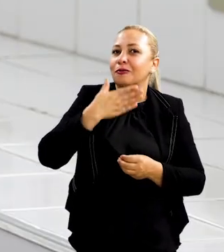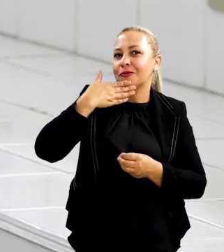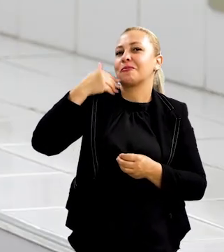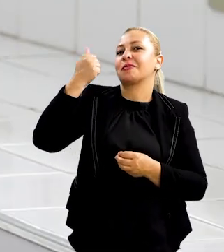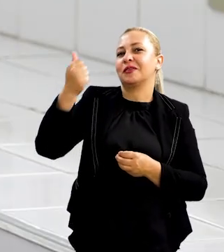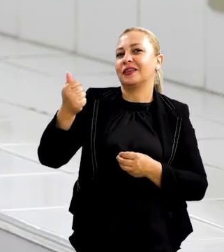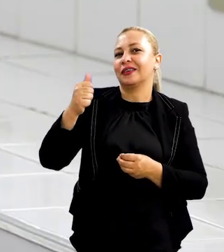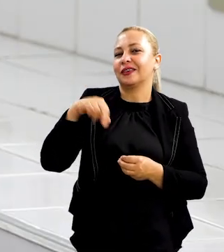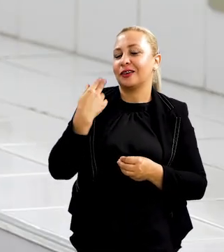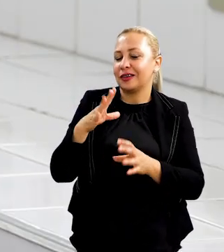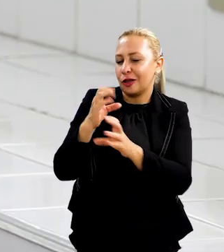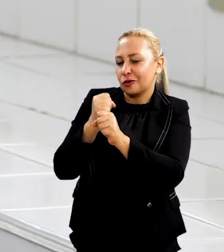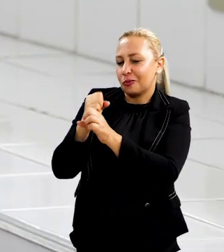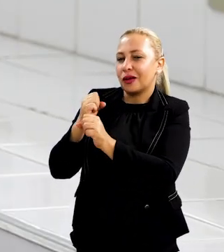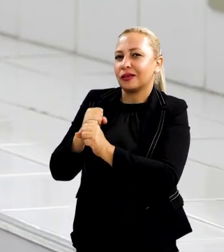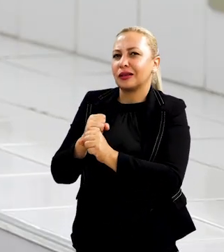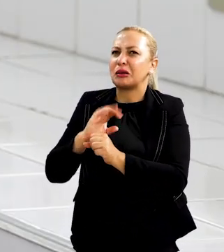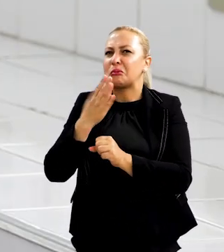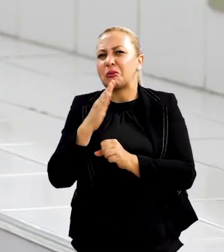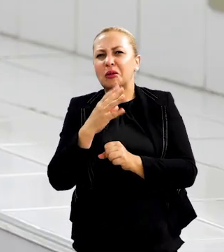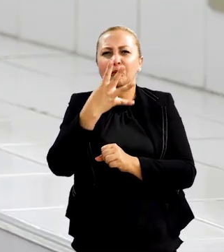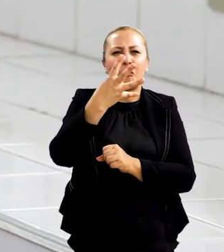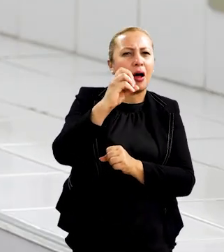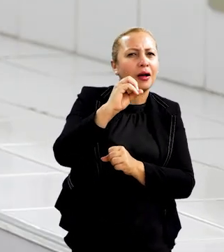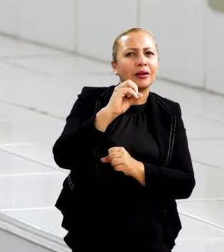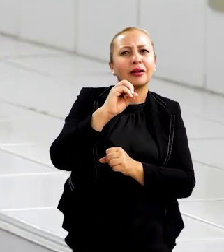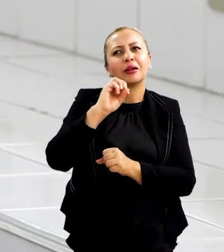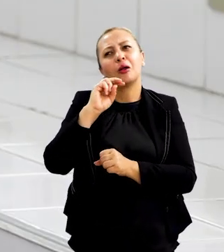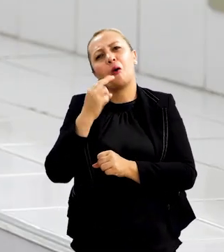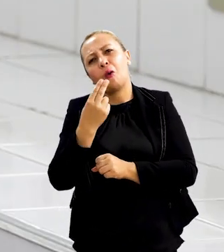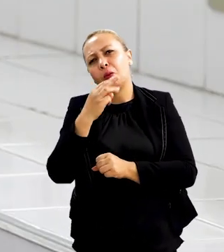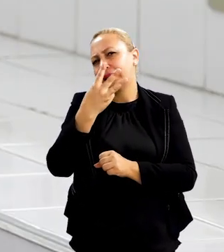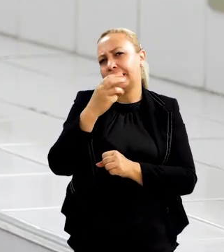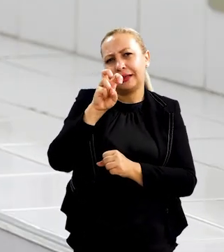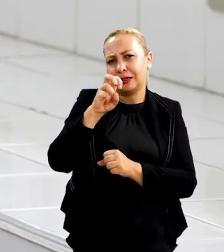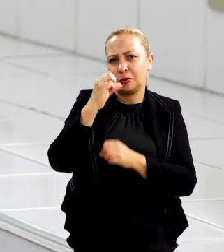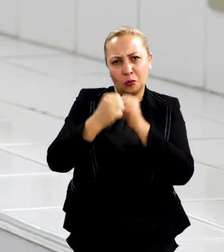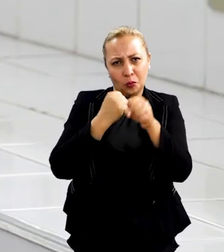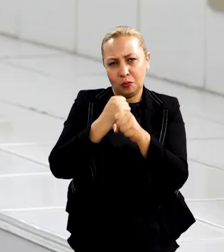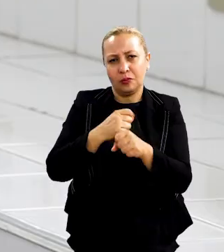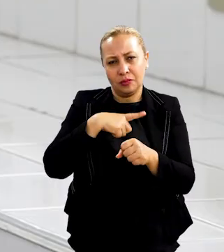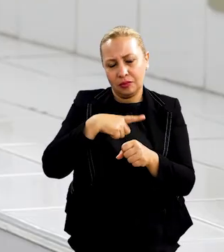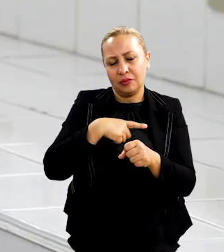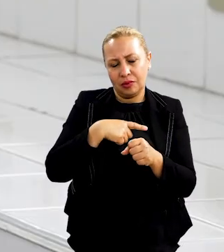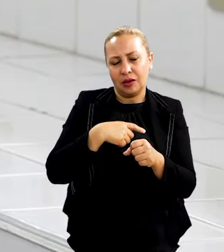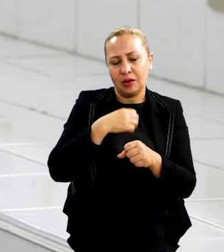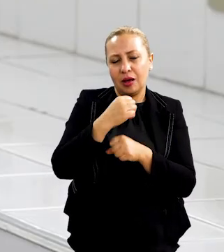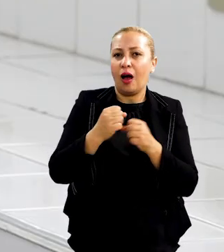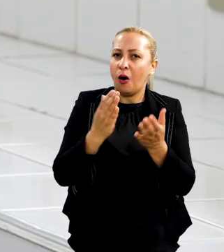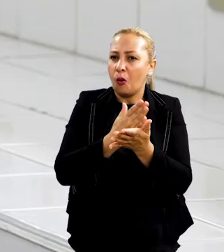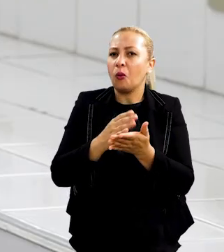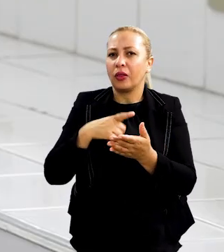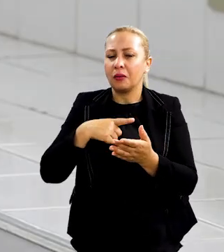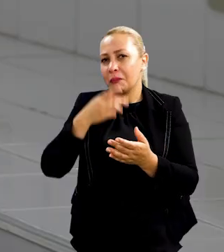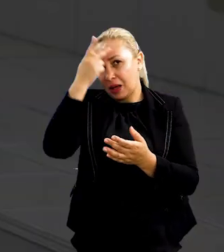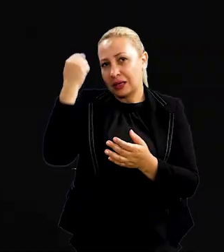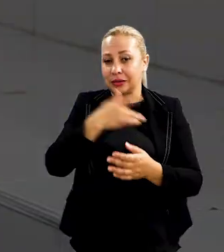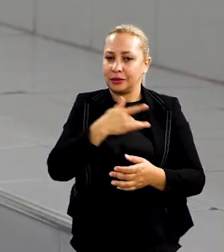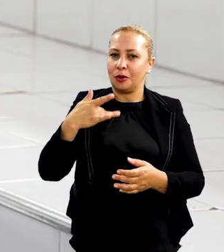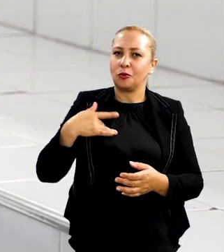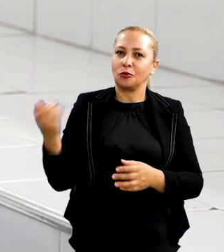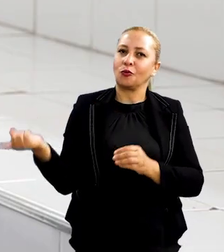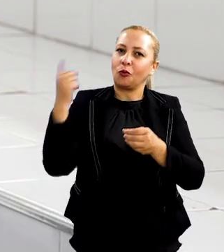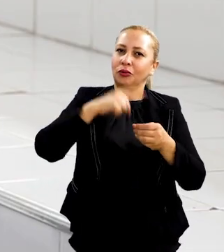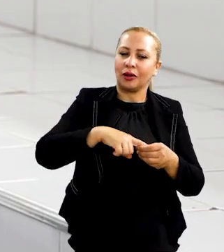recuperada. A gente tem calculado que entre 40 e 35 anos seja o tempo necessário para aquele manguezal se restabelecer.